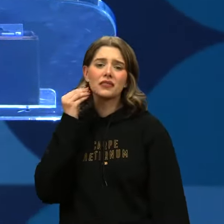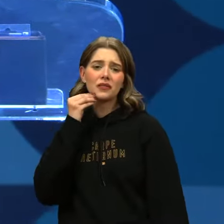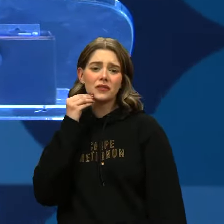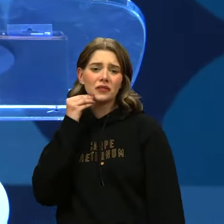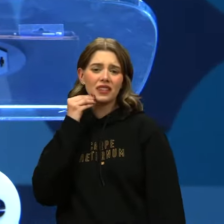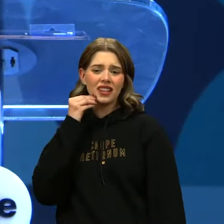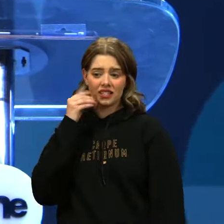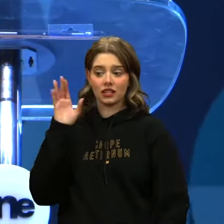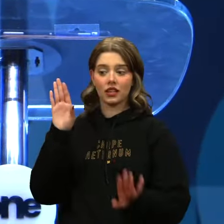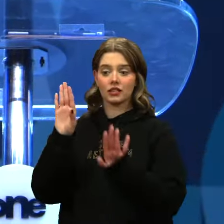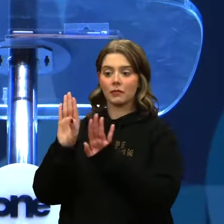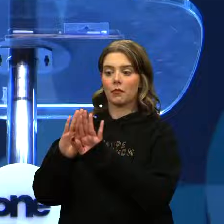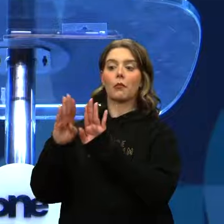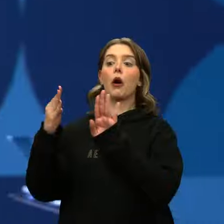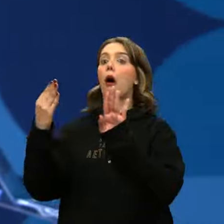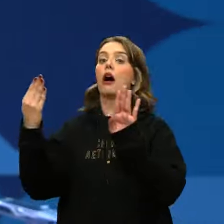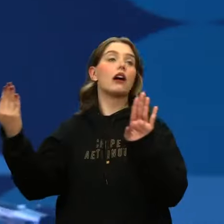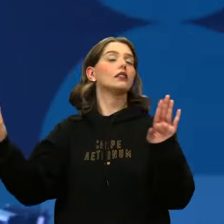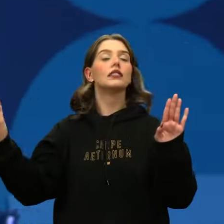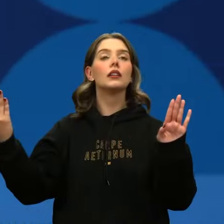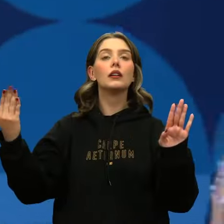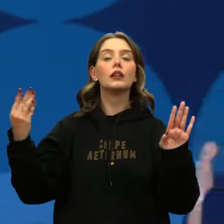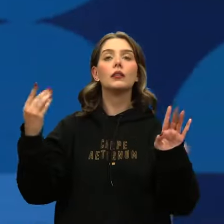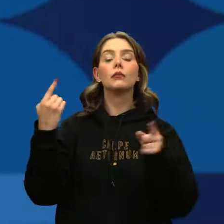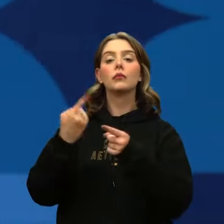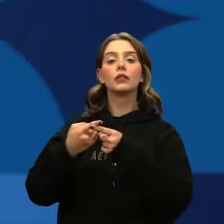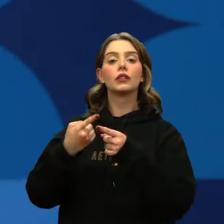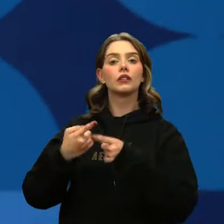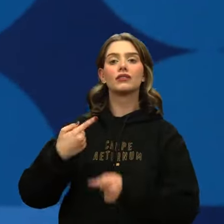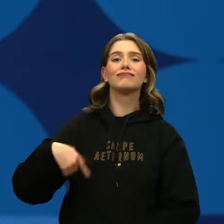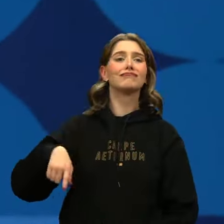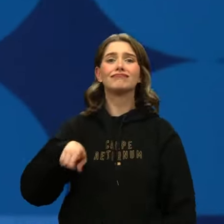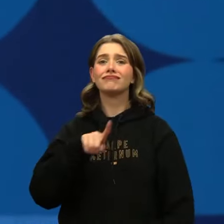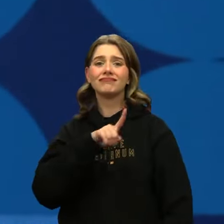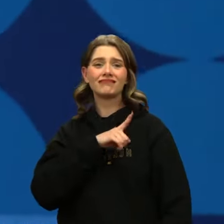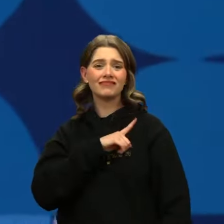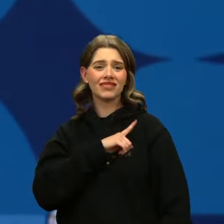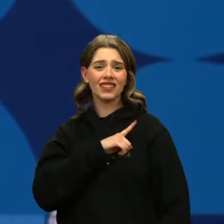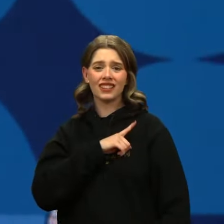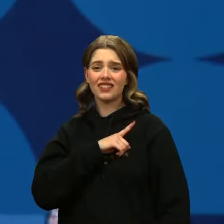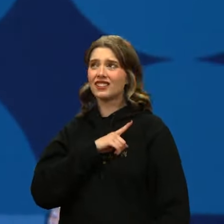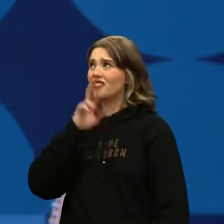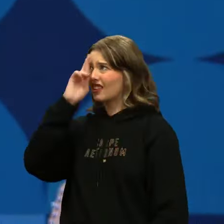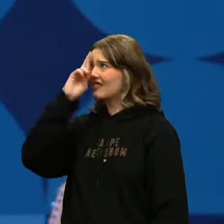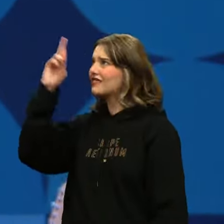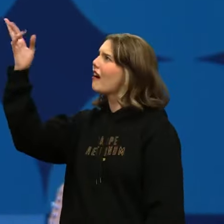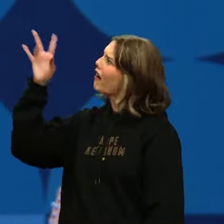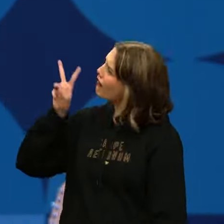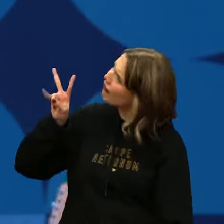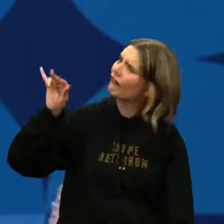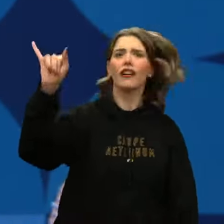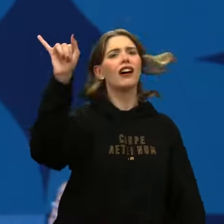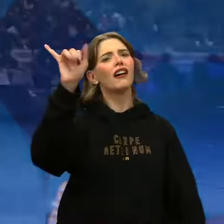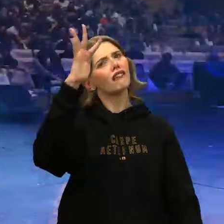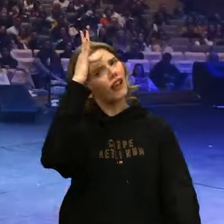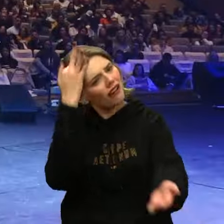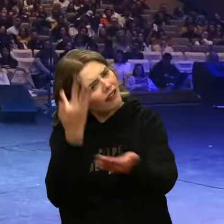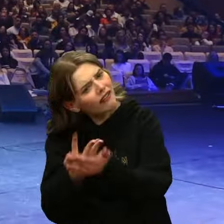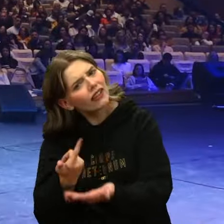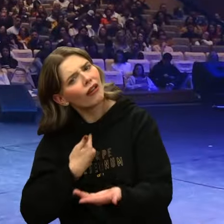as portas abertas de oportunidade? Porque nós não aproveitamos aquilo que o Senhor está dizendo: vai, dá um passo de fé, sou eu